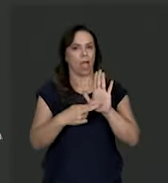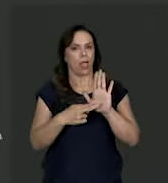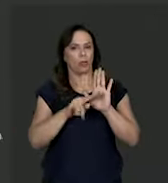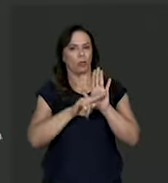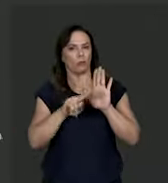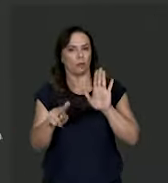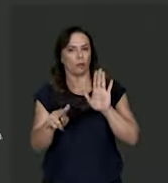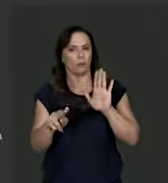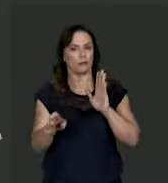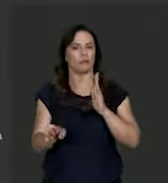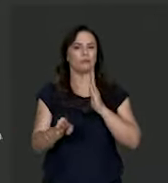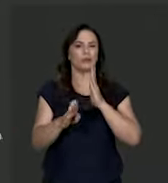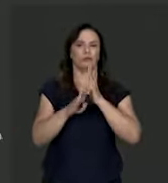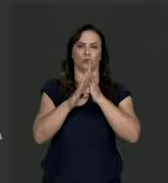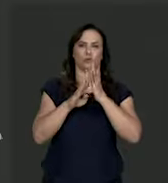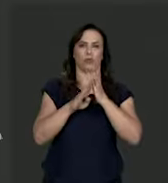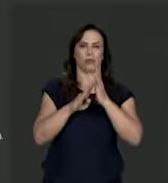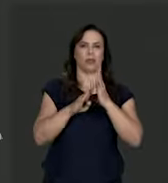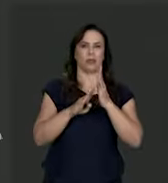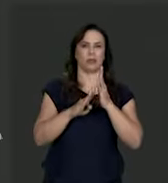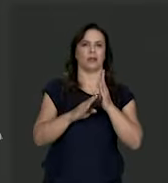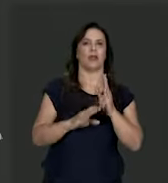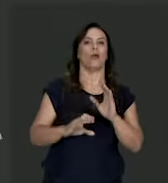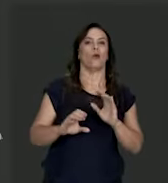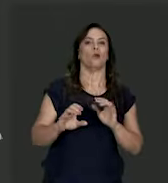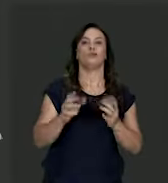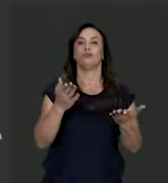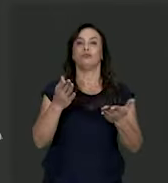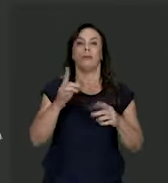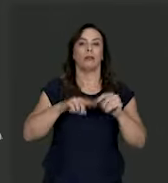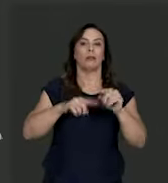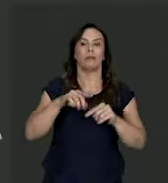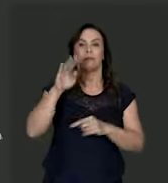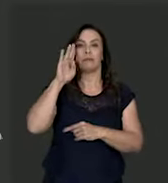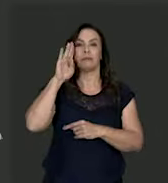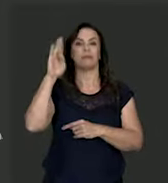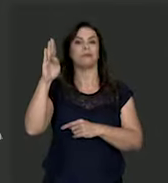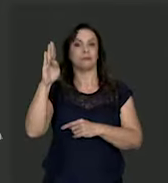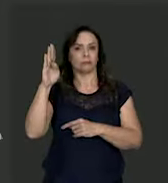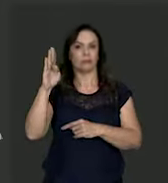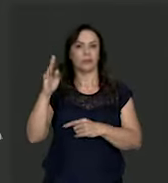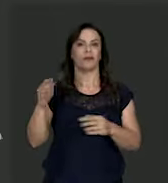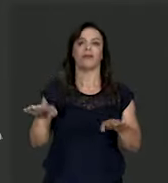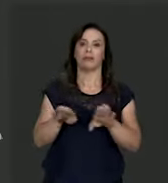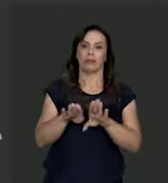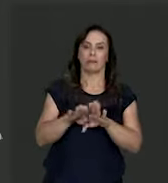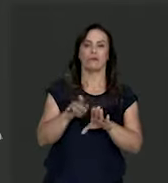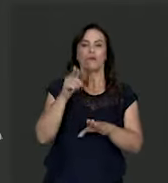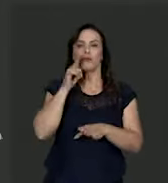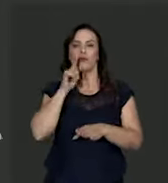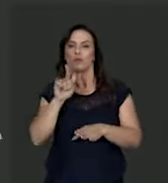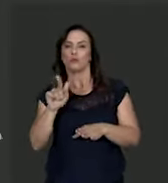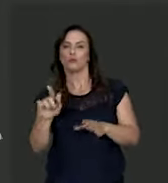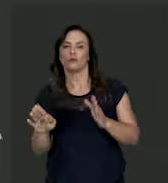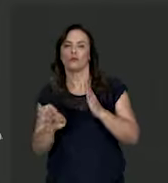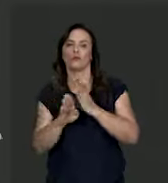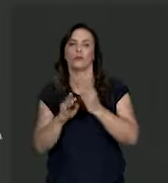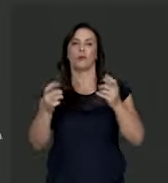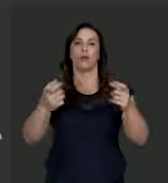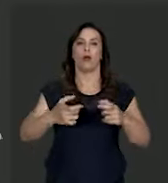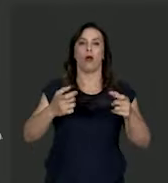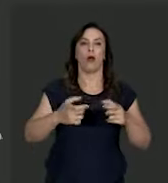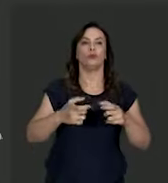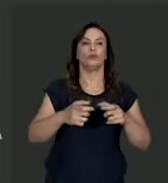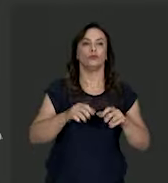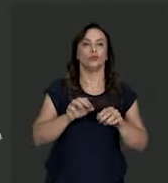numerar partindo da característica funcional para você indicar onde estão as ramificações. 2 e 3 de metil,